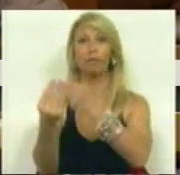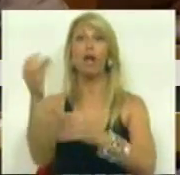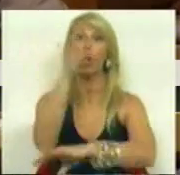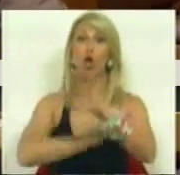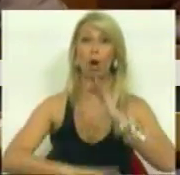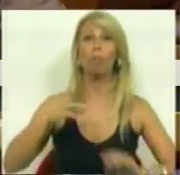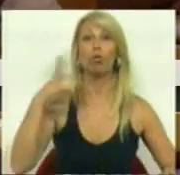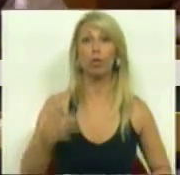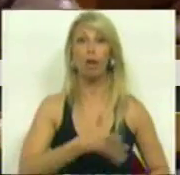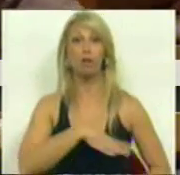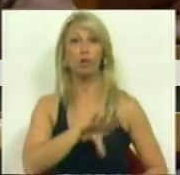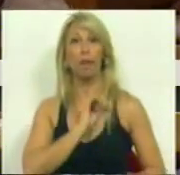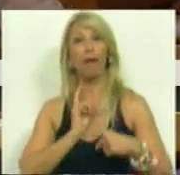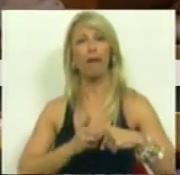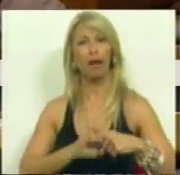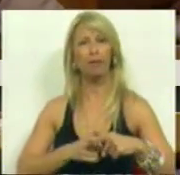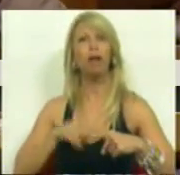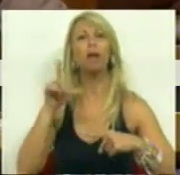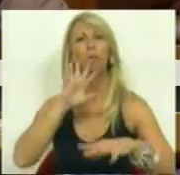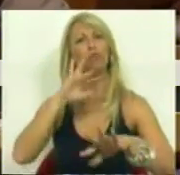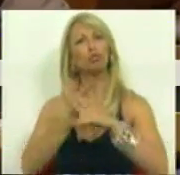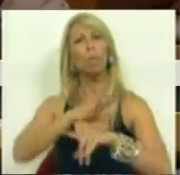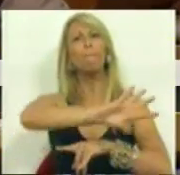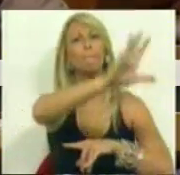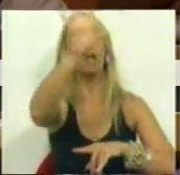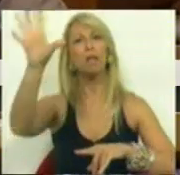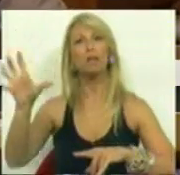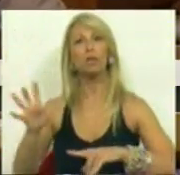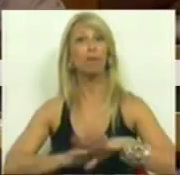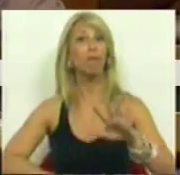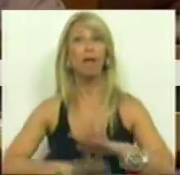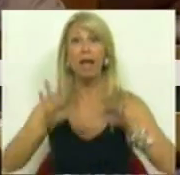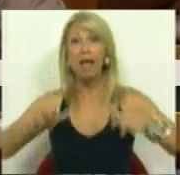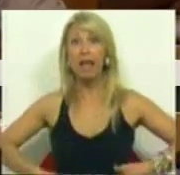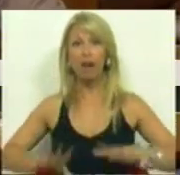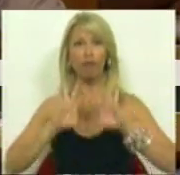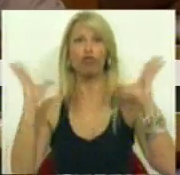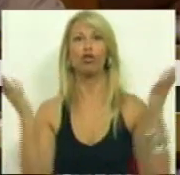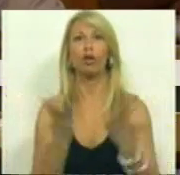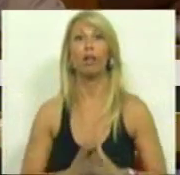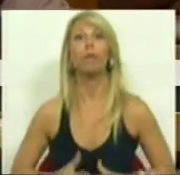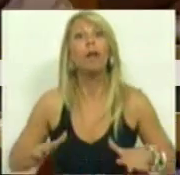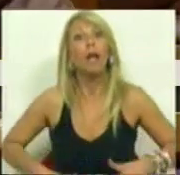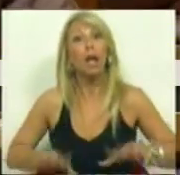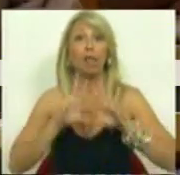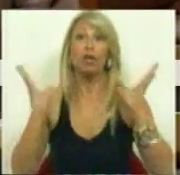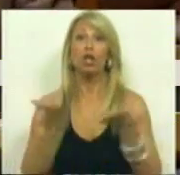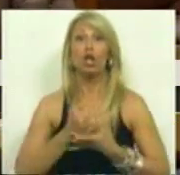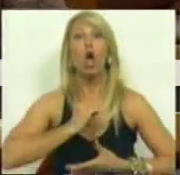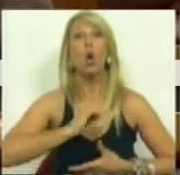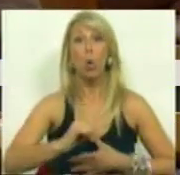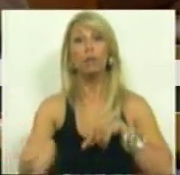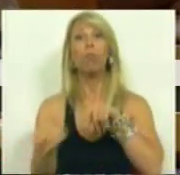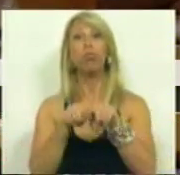Espanha, Grécia e também em outros países realiza-se uma greve geral contra as políticas